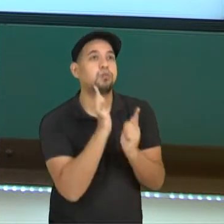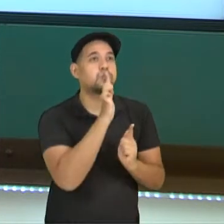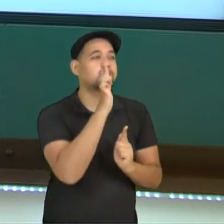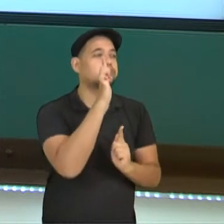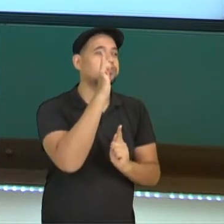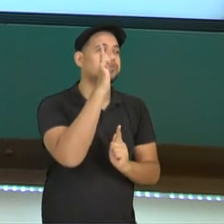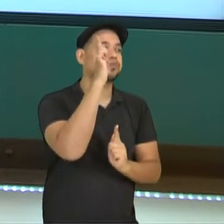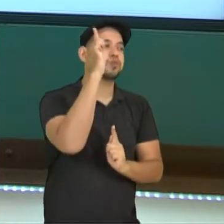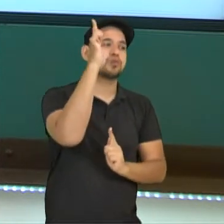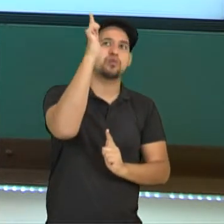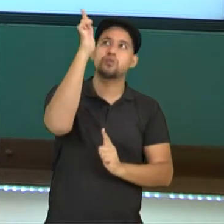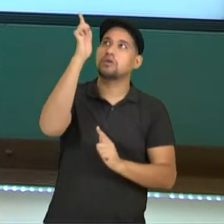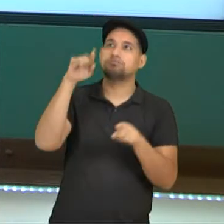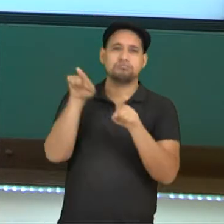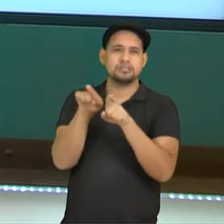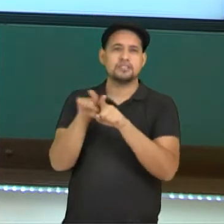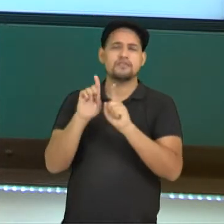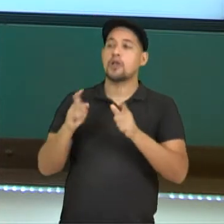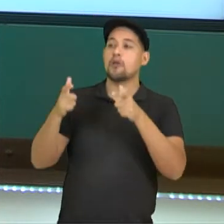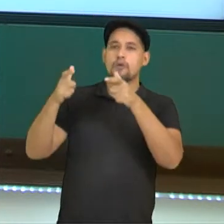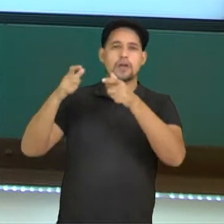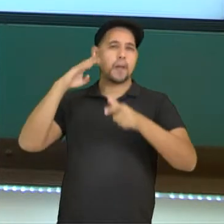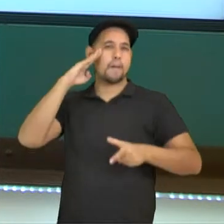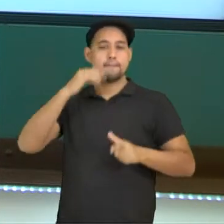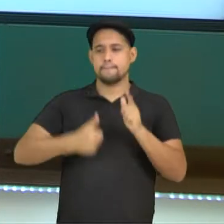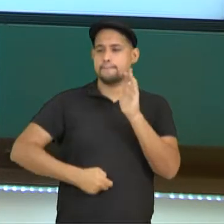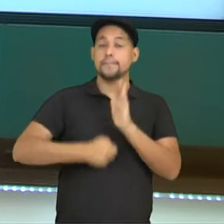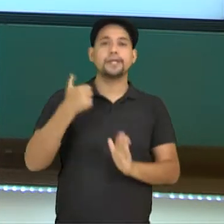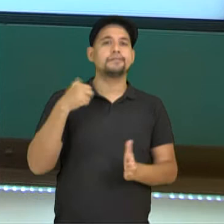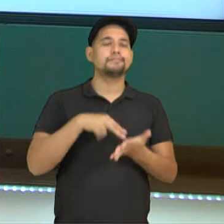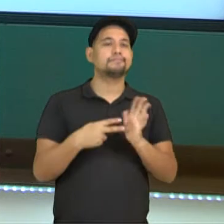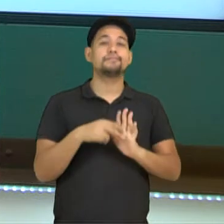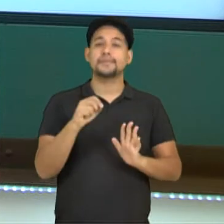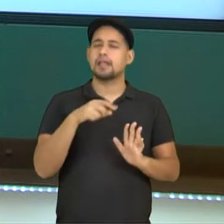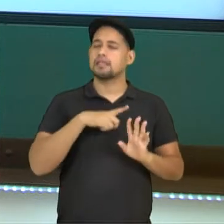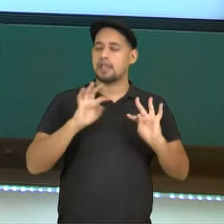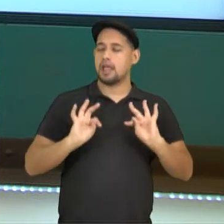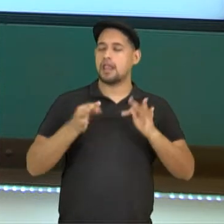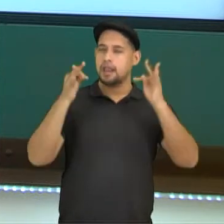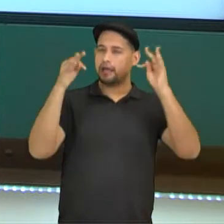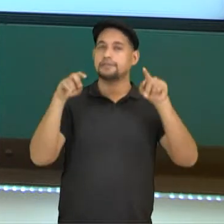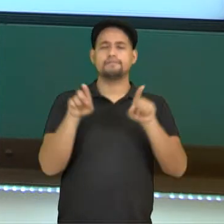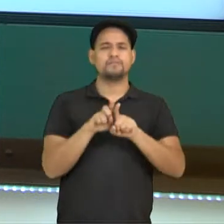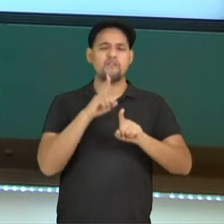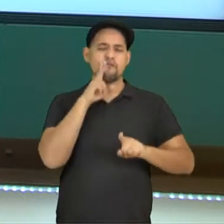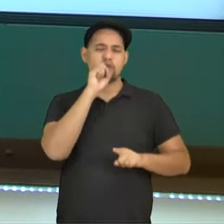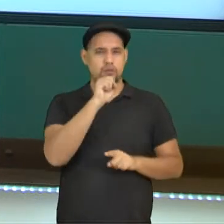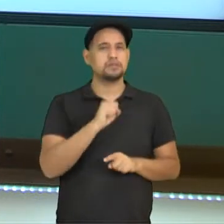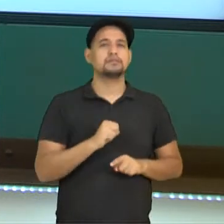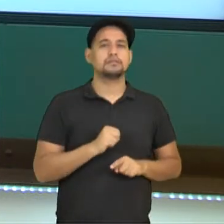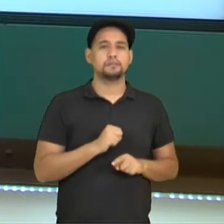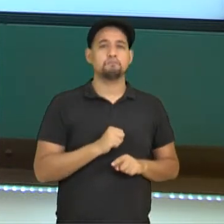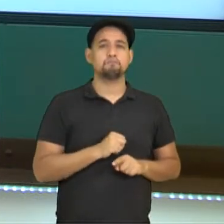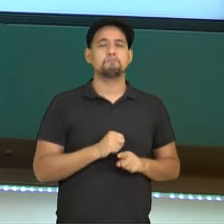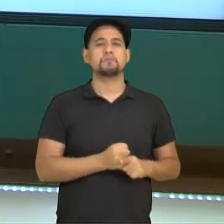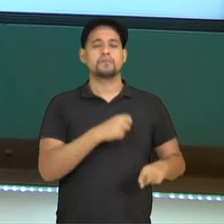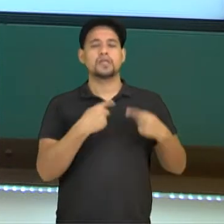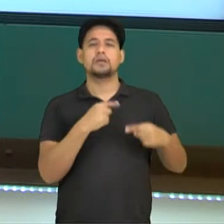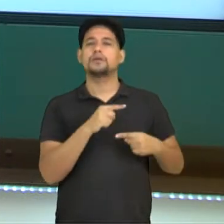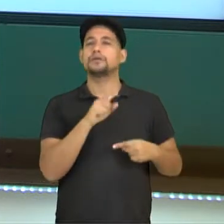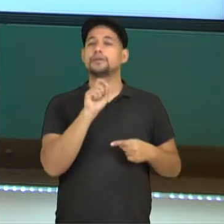espaço primeiro e domina esse espaço. Aí é uma corrida que envolve tecnologia, poder. Disputa